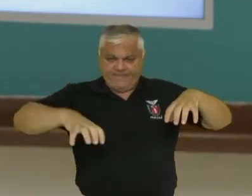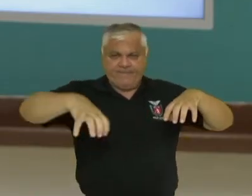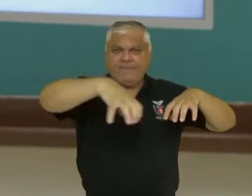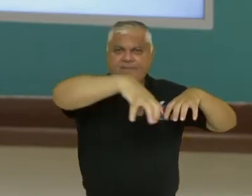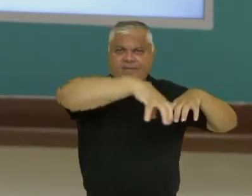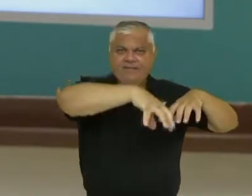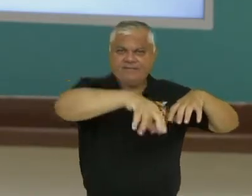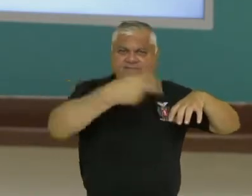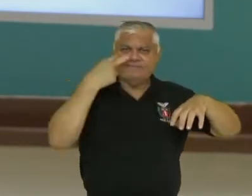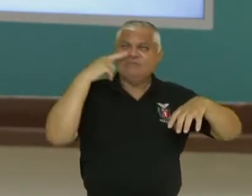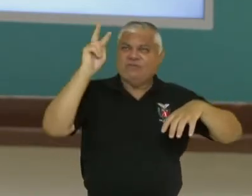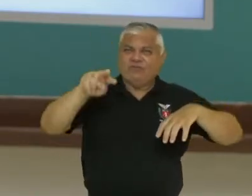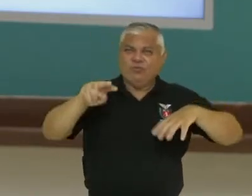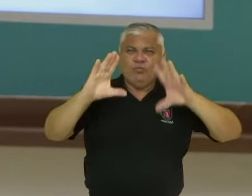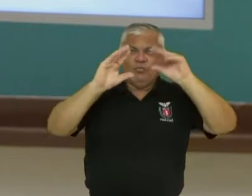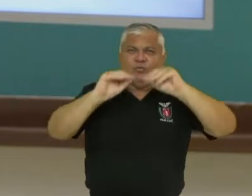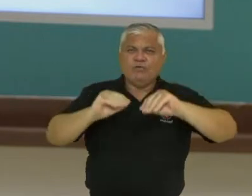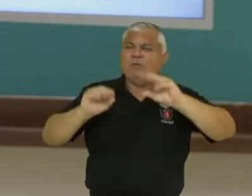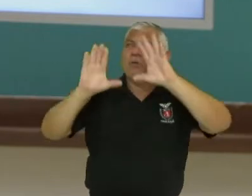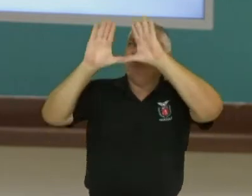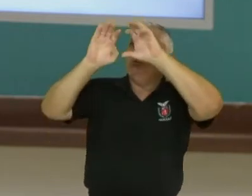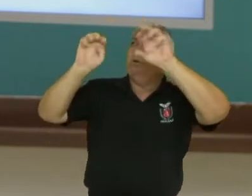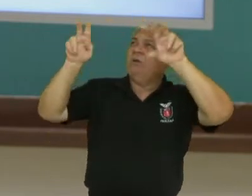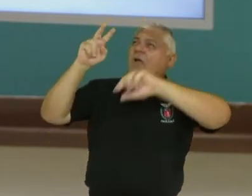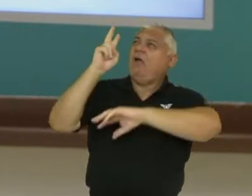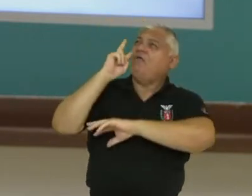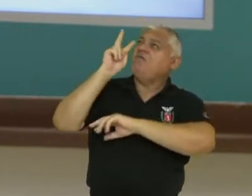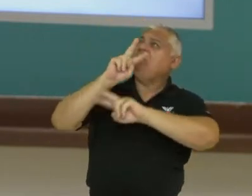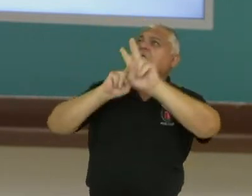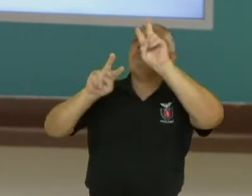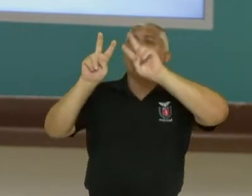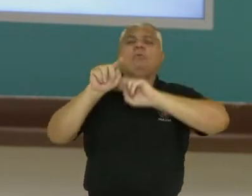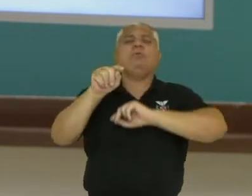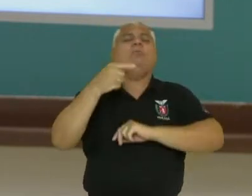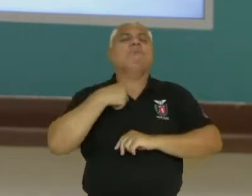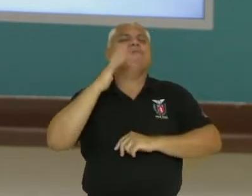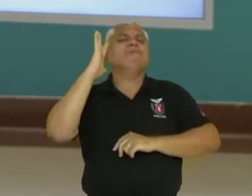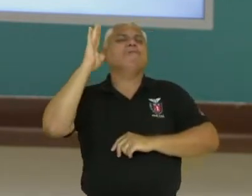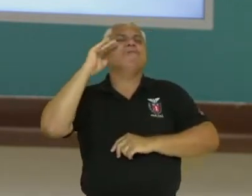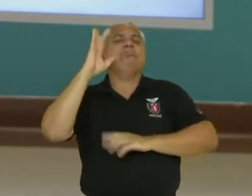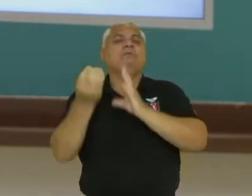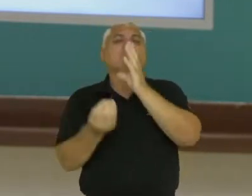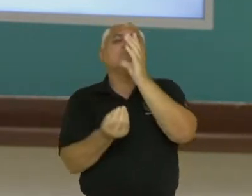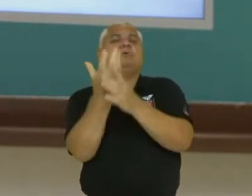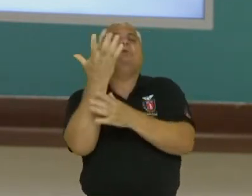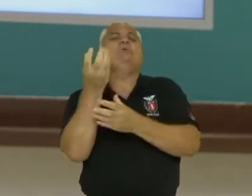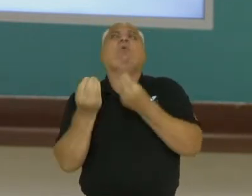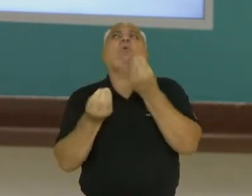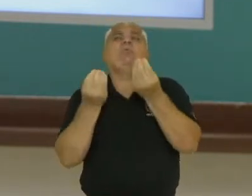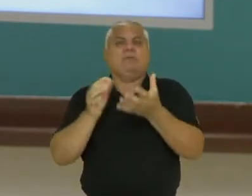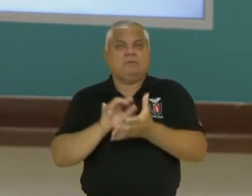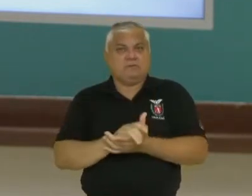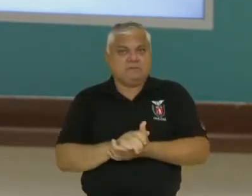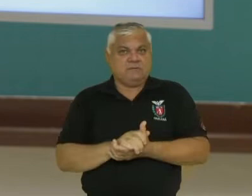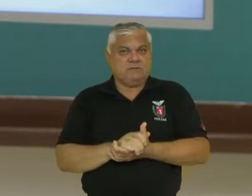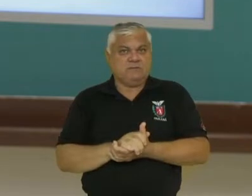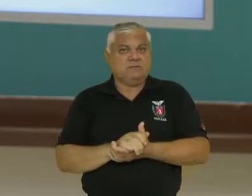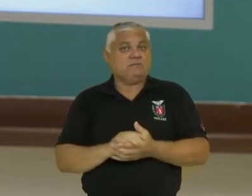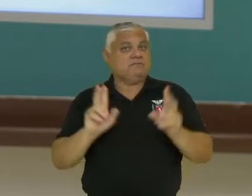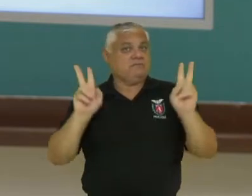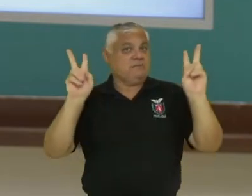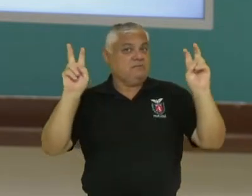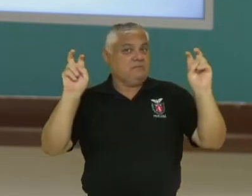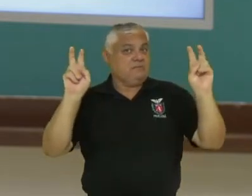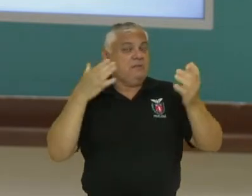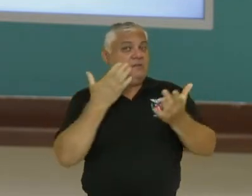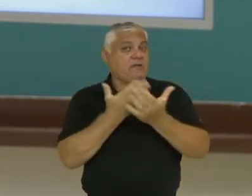já observou o céu noturno? Você já parou para pensar como os planetas surgiram? O tema da